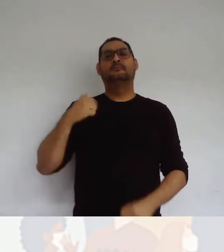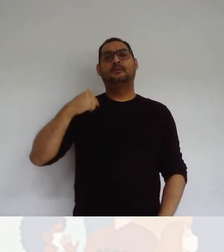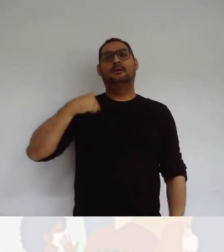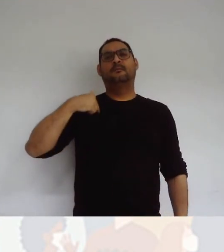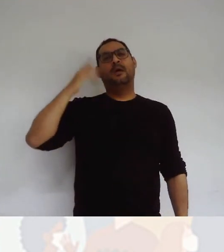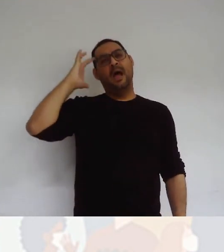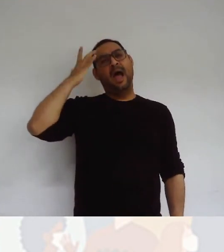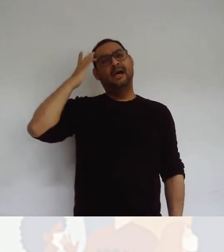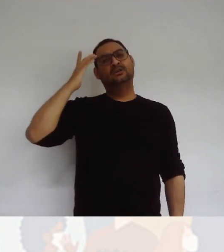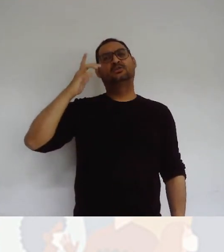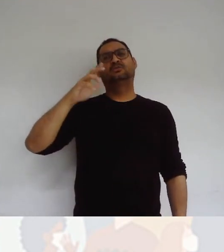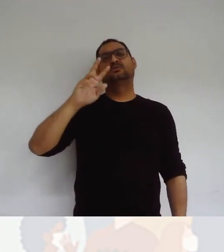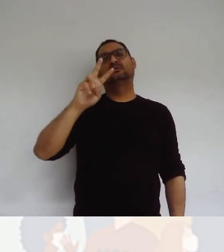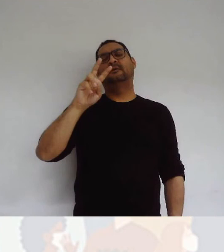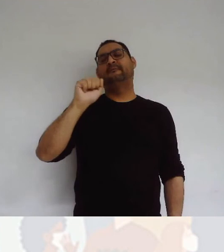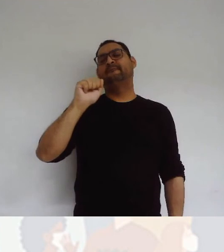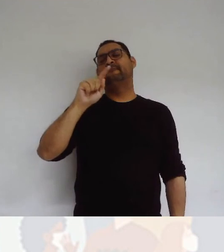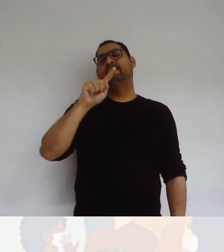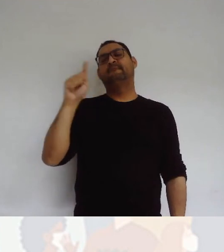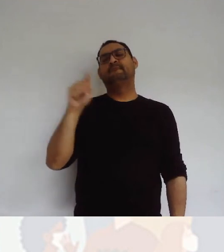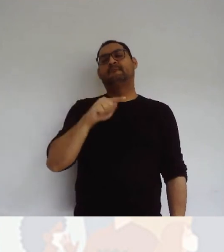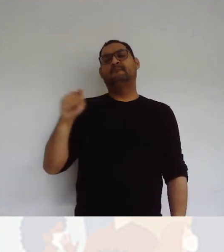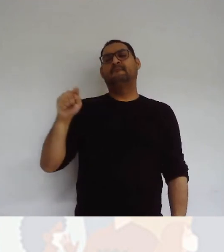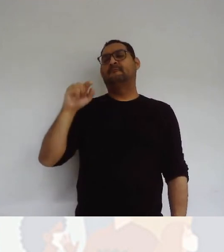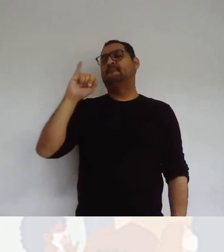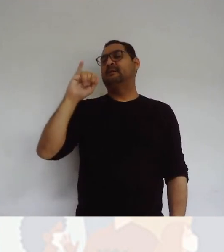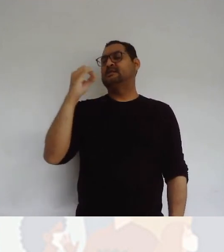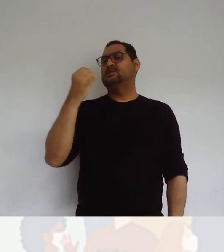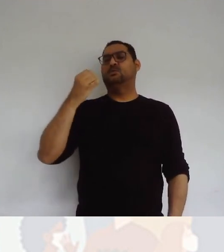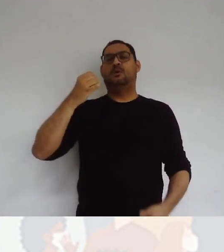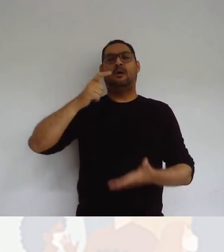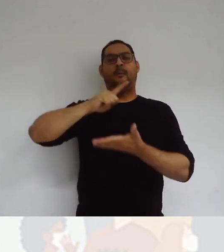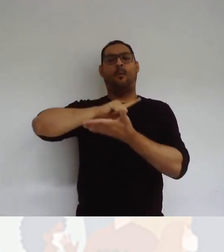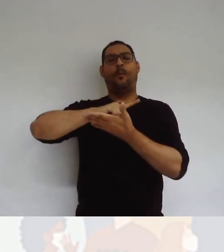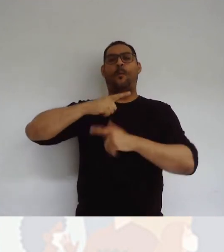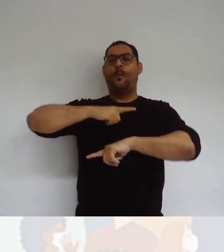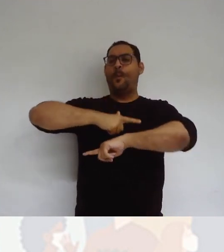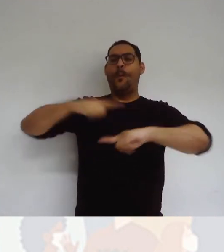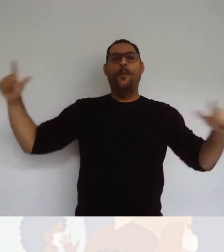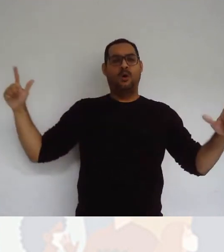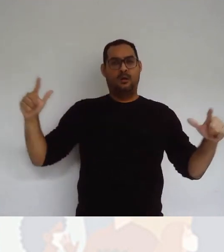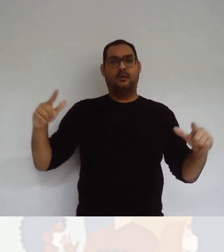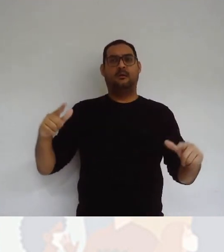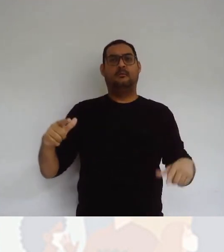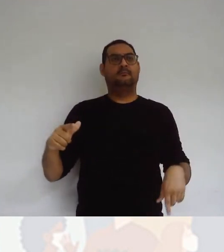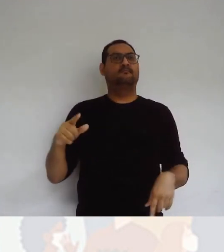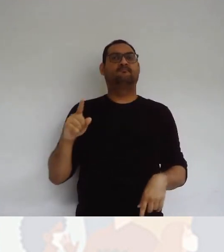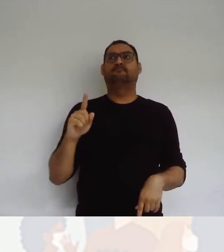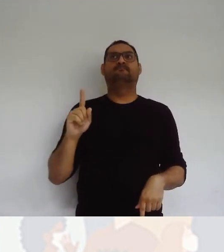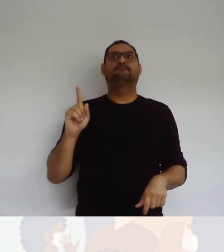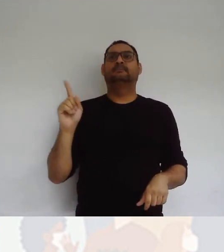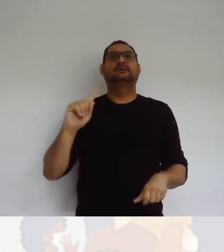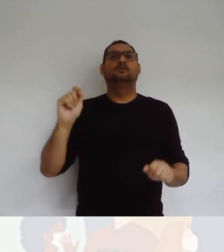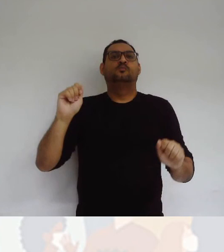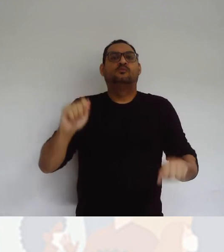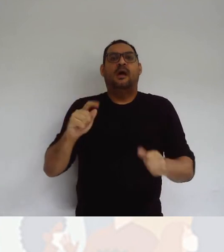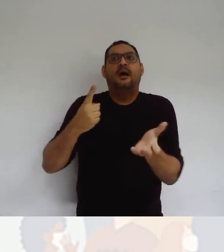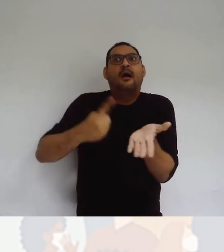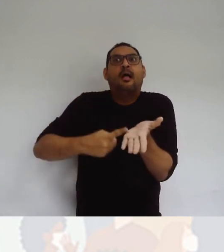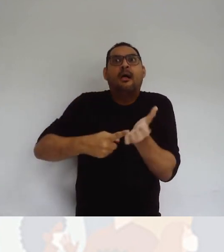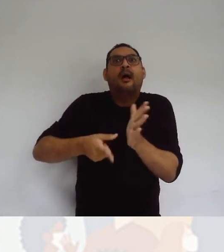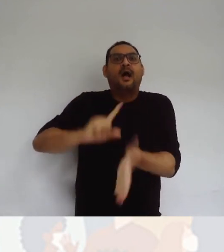o vazio, esse lugar o imprevisível, por isso que eu acho que a cidade